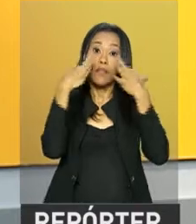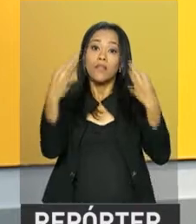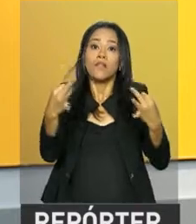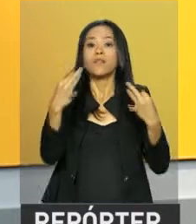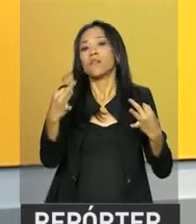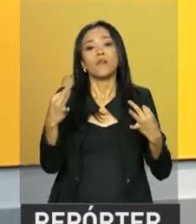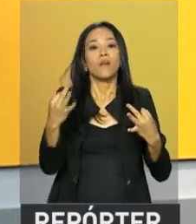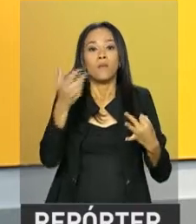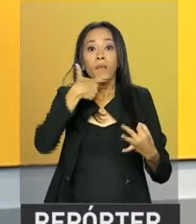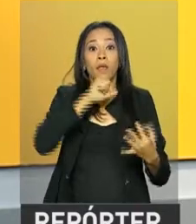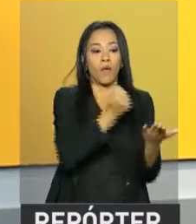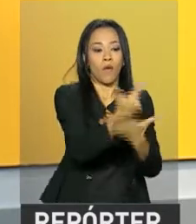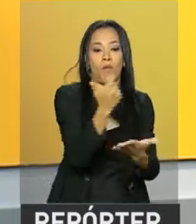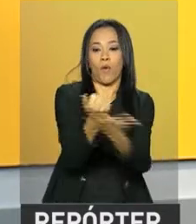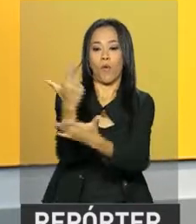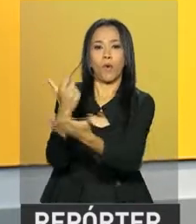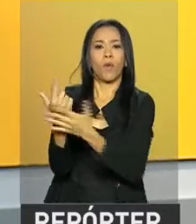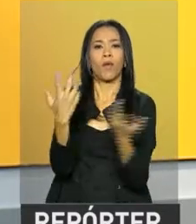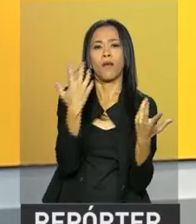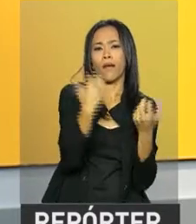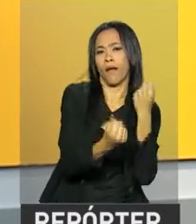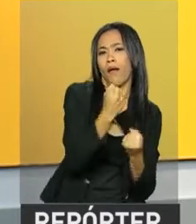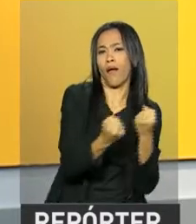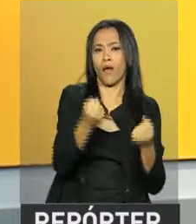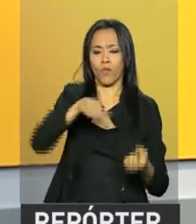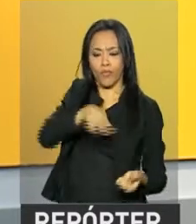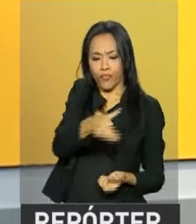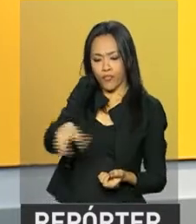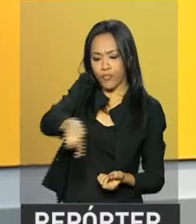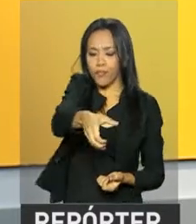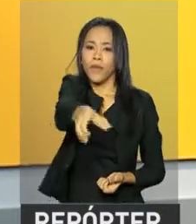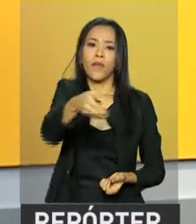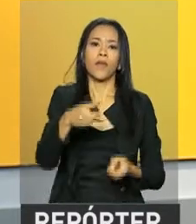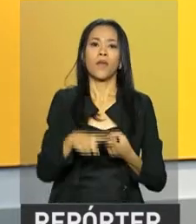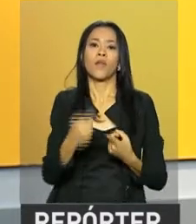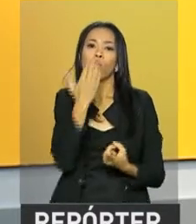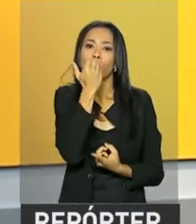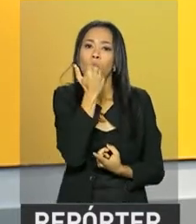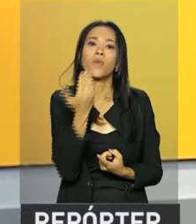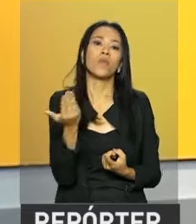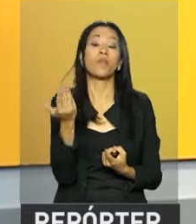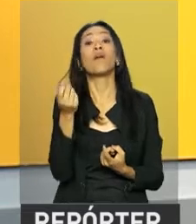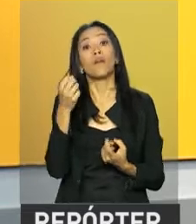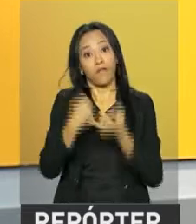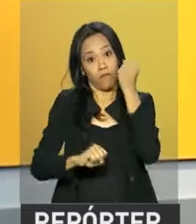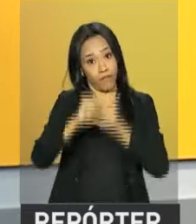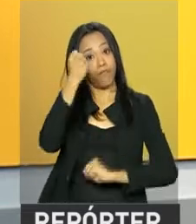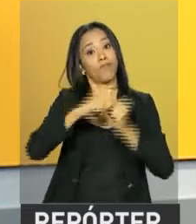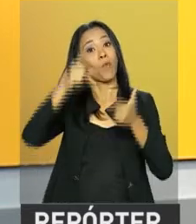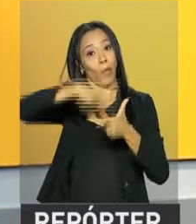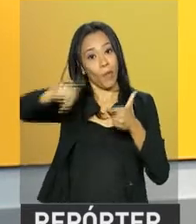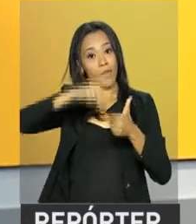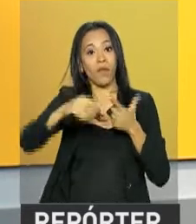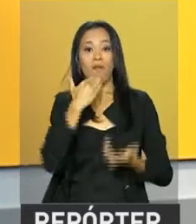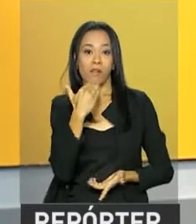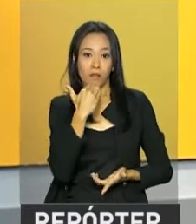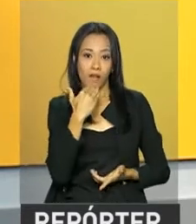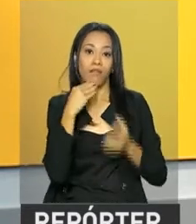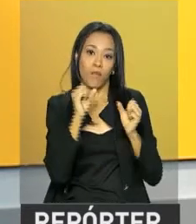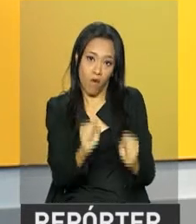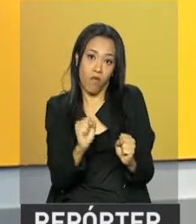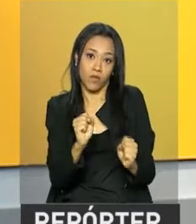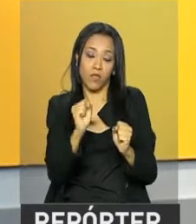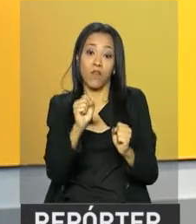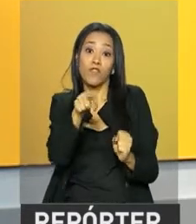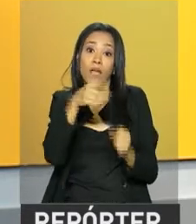aos consumidores. Carros, brinquedos e até alimentos podem vir com problemas de fabricação. É importante